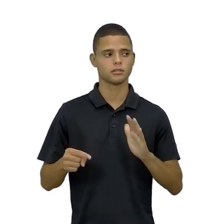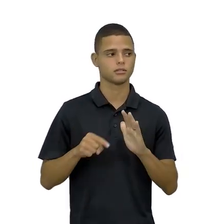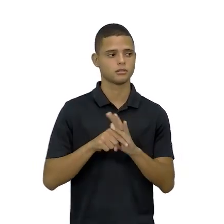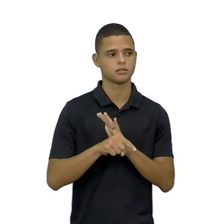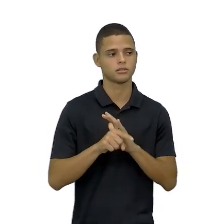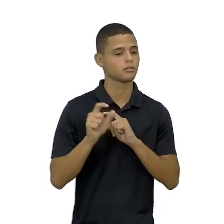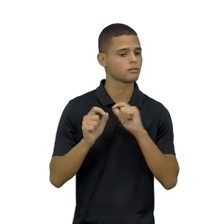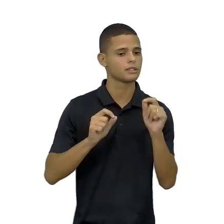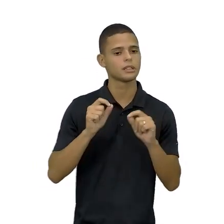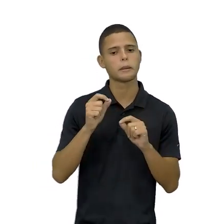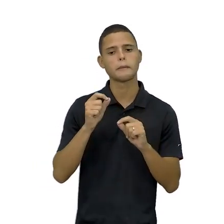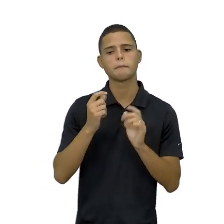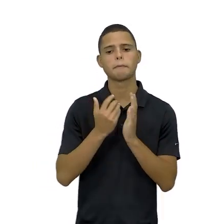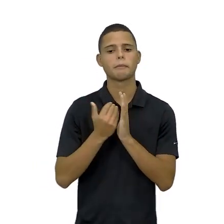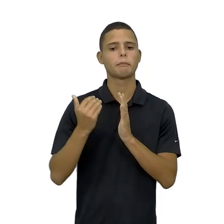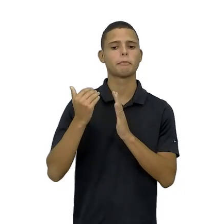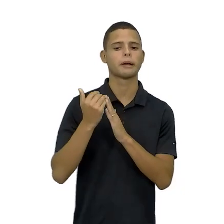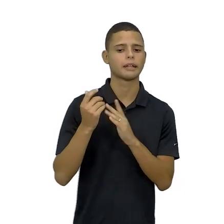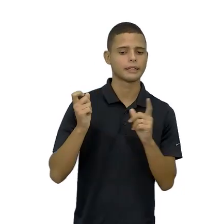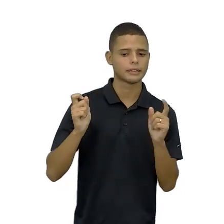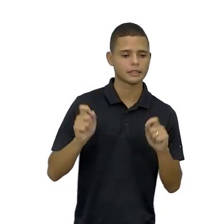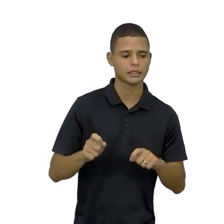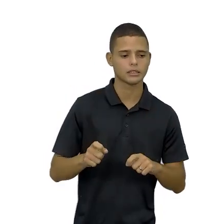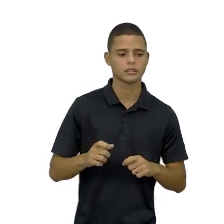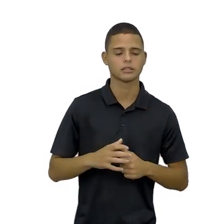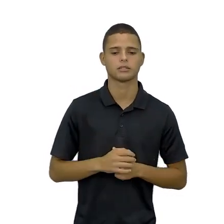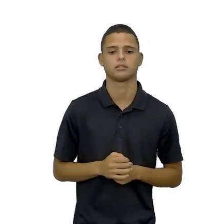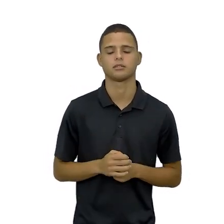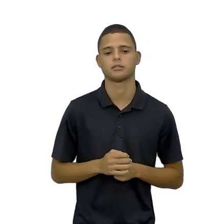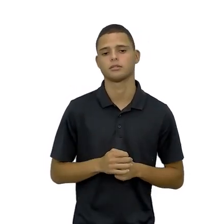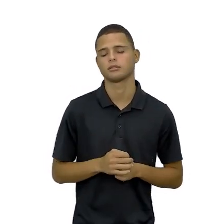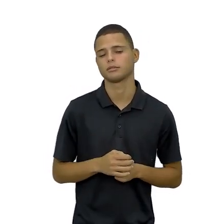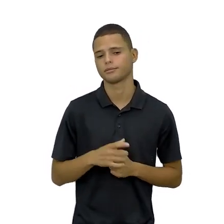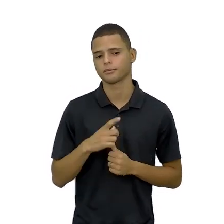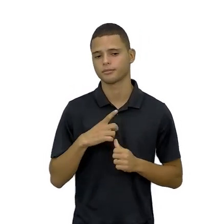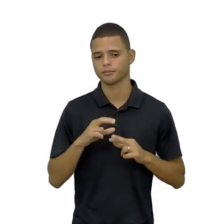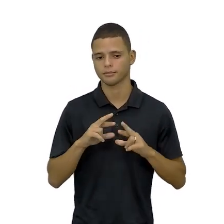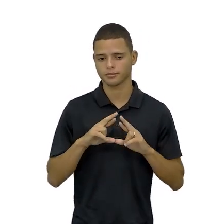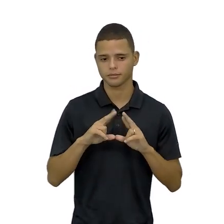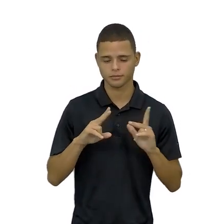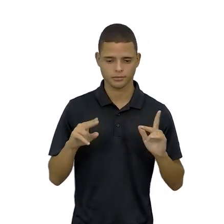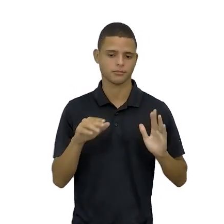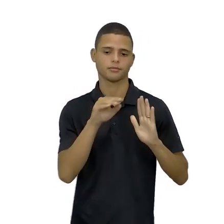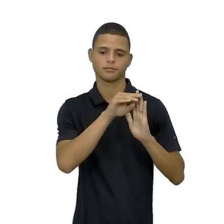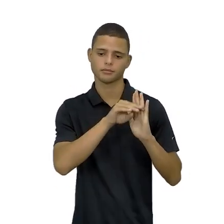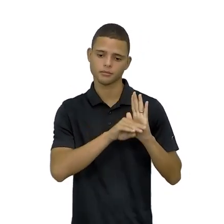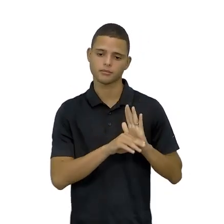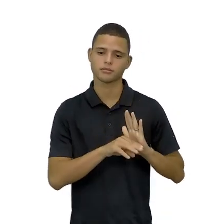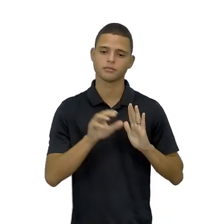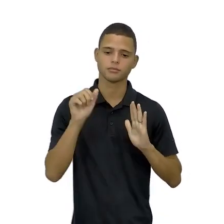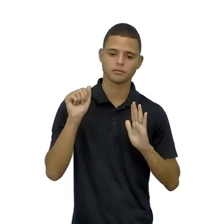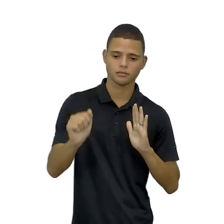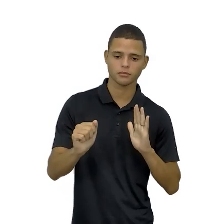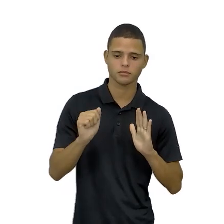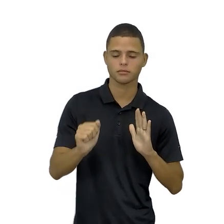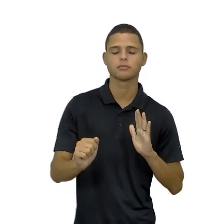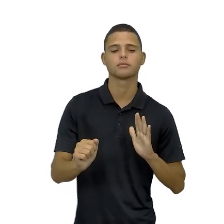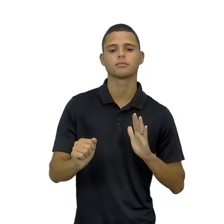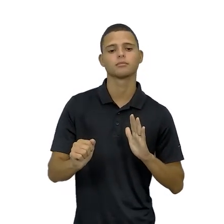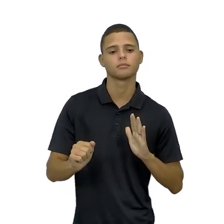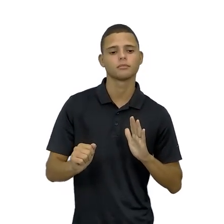eu posso fazer. Então, eu acho que a gente está trazendo aqui vários elementos, no fundo, que podem